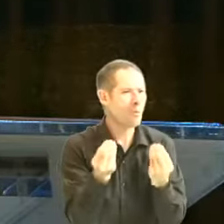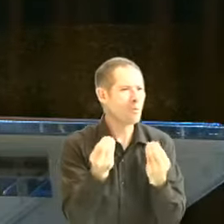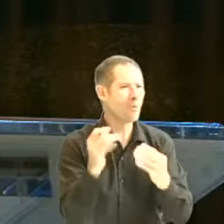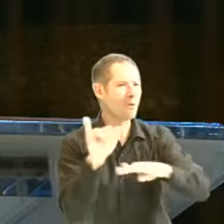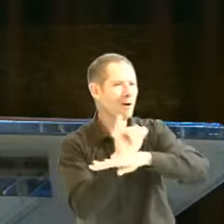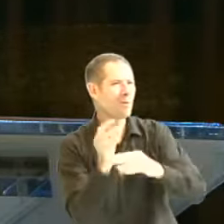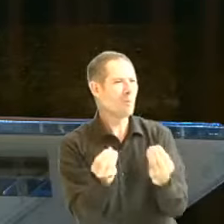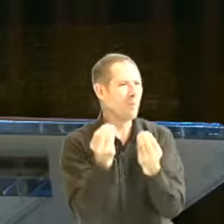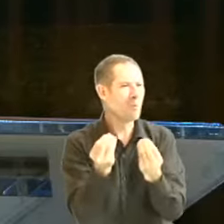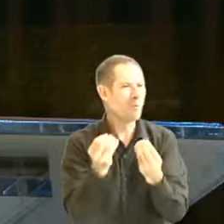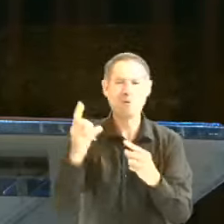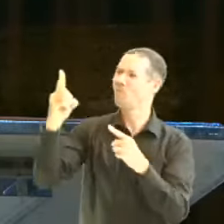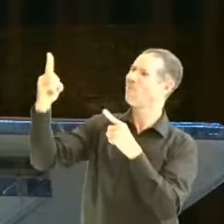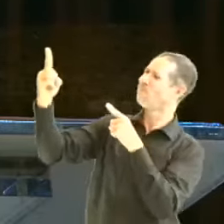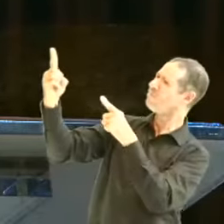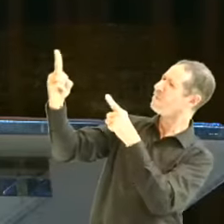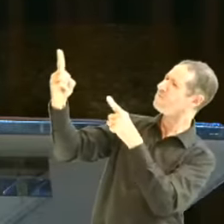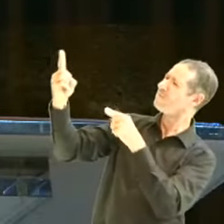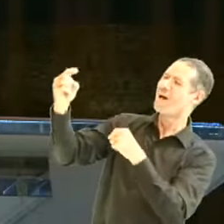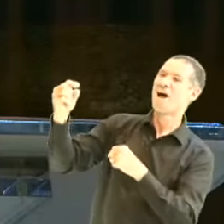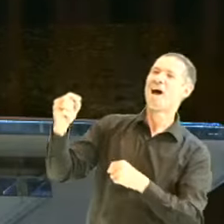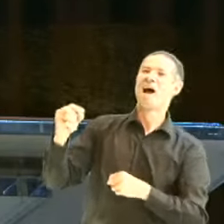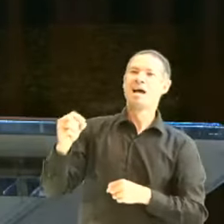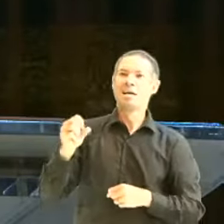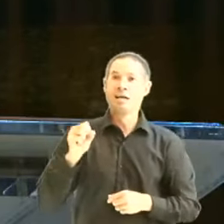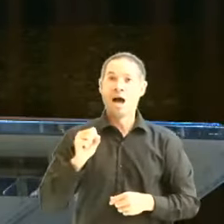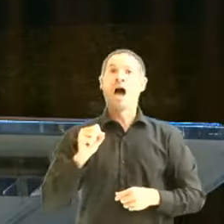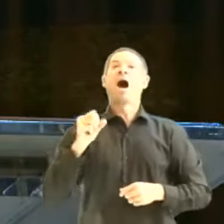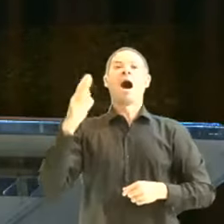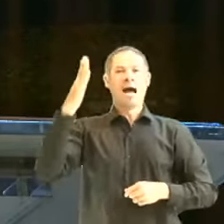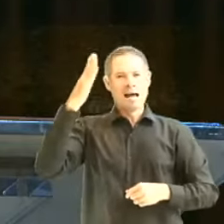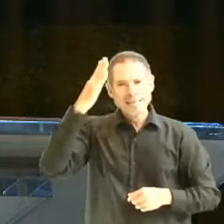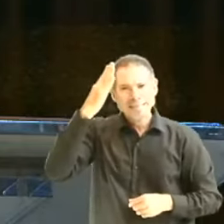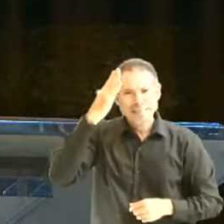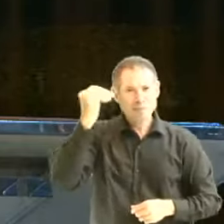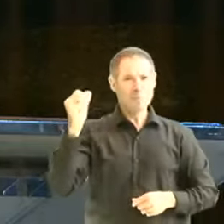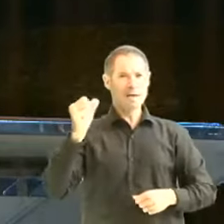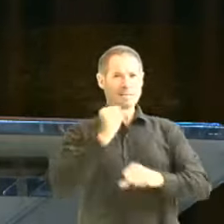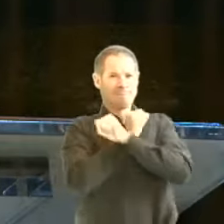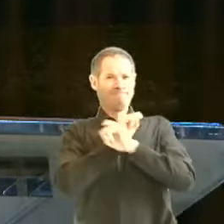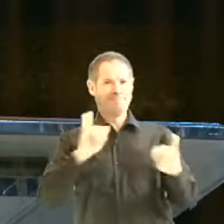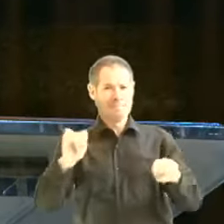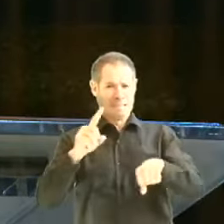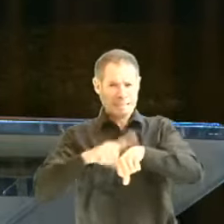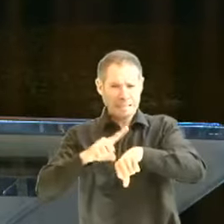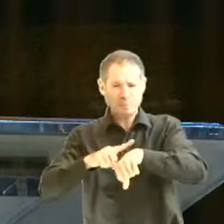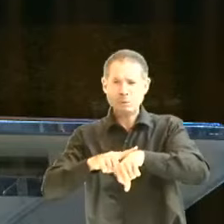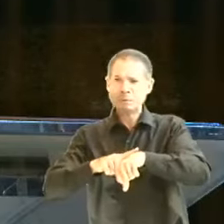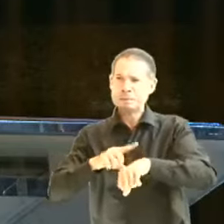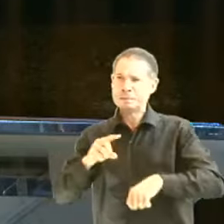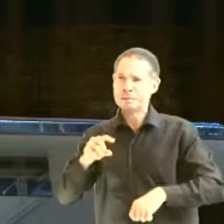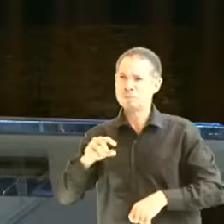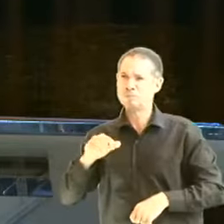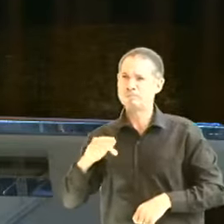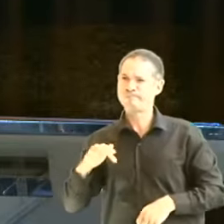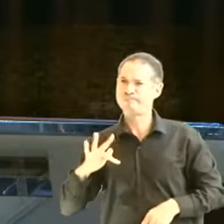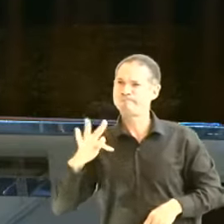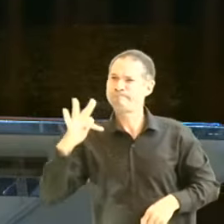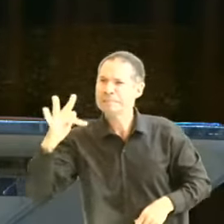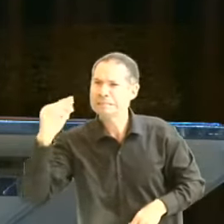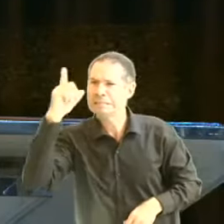Ele age. E ainda que ele soubesse que tempos difíceis viriam e que o